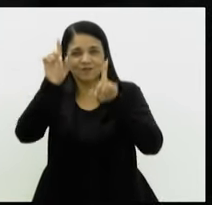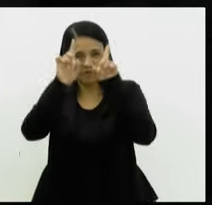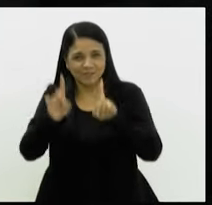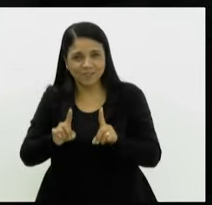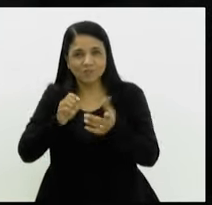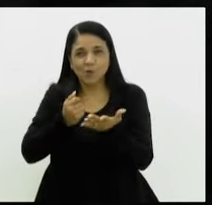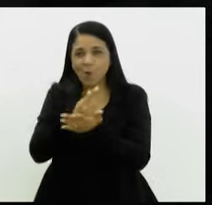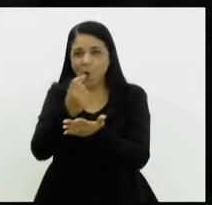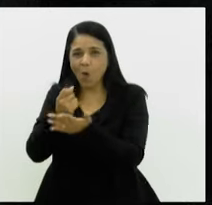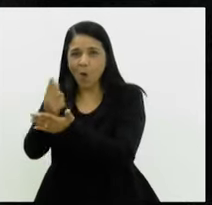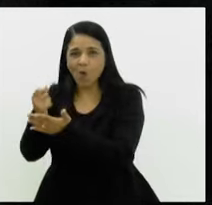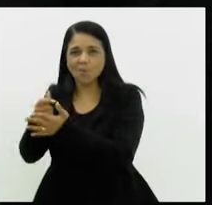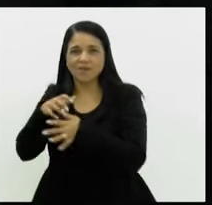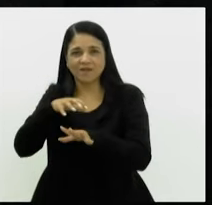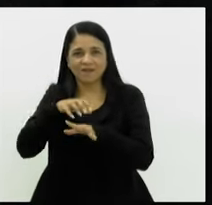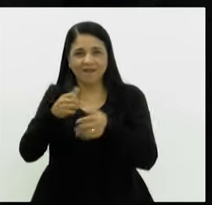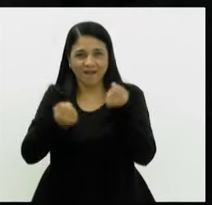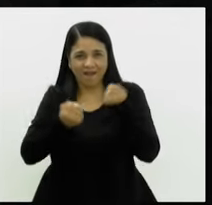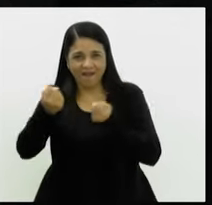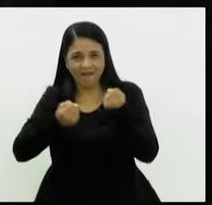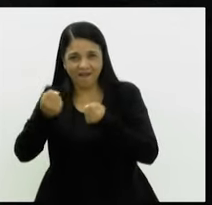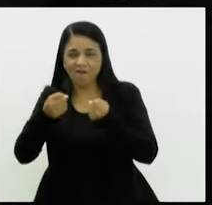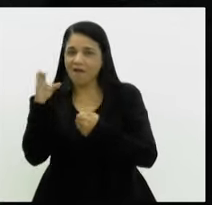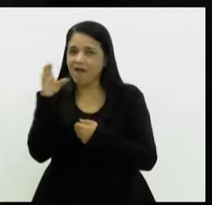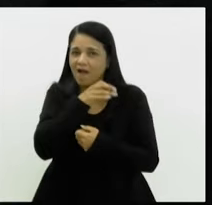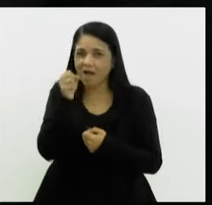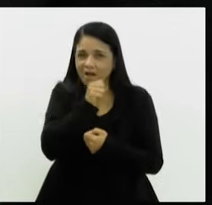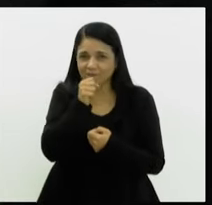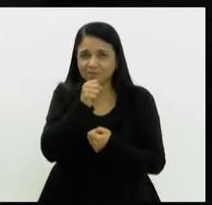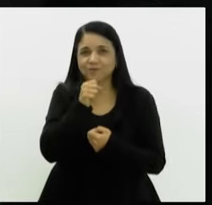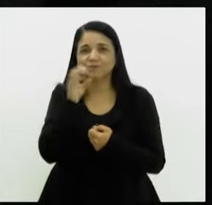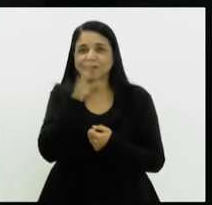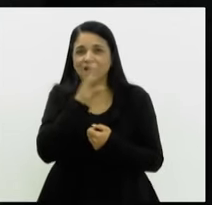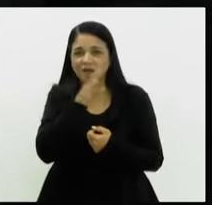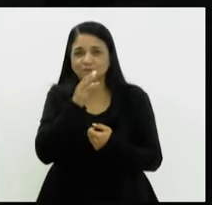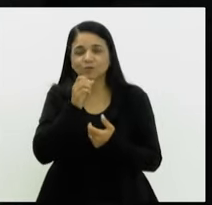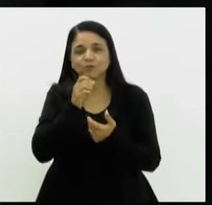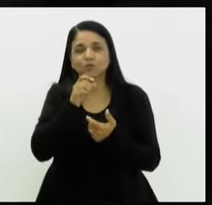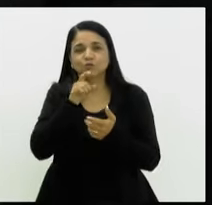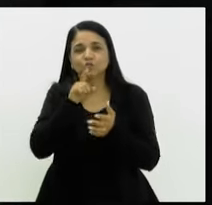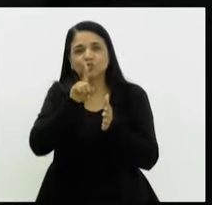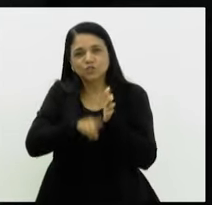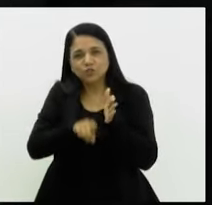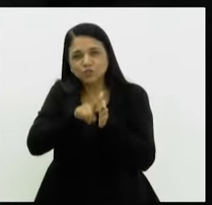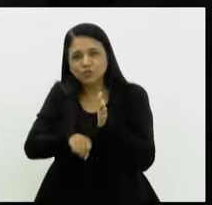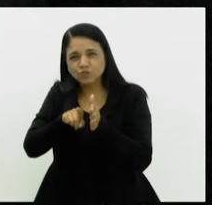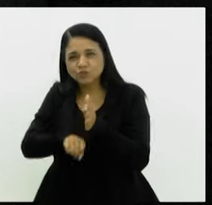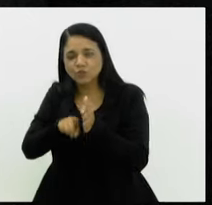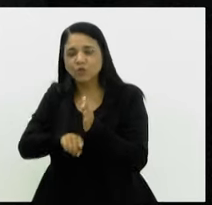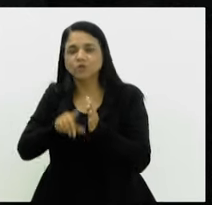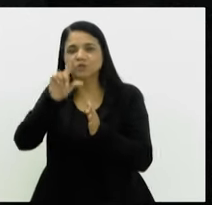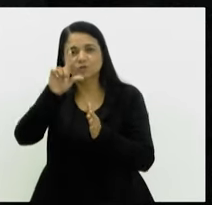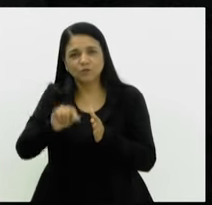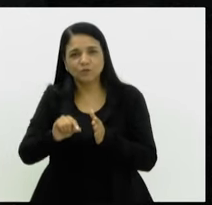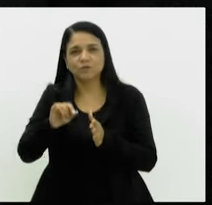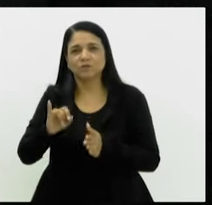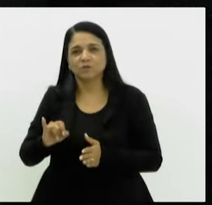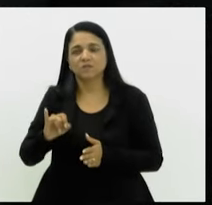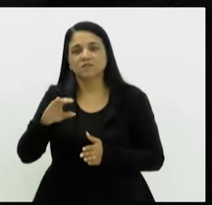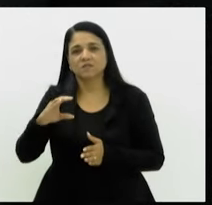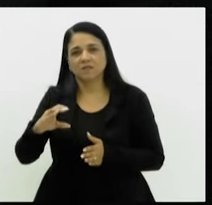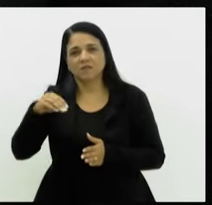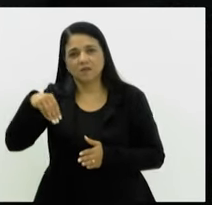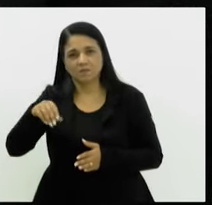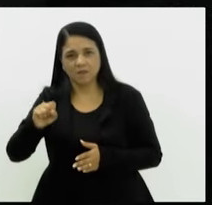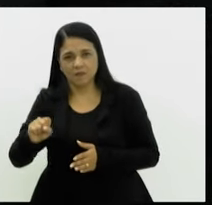automóveis de maneira mais rápida e com um desconto, com a redução do ICMS, de acordo com